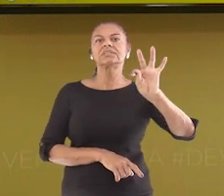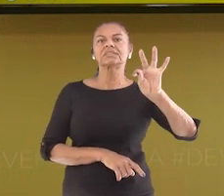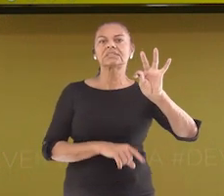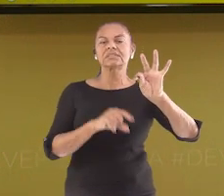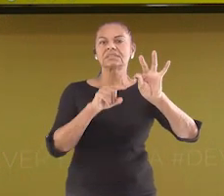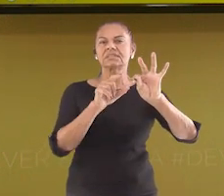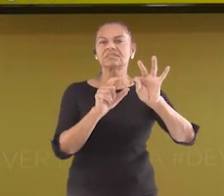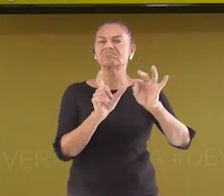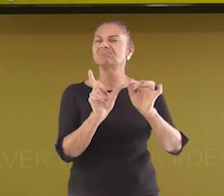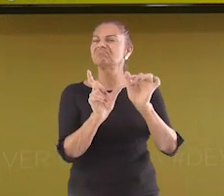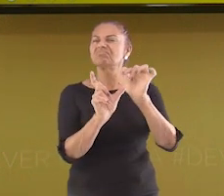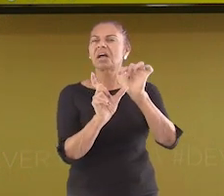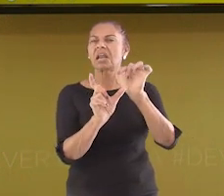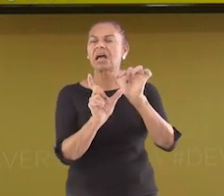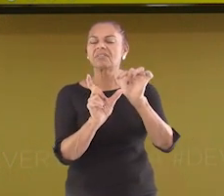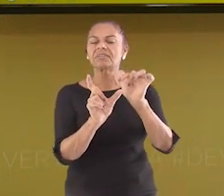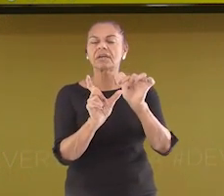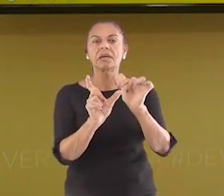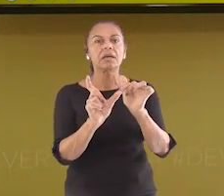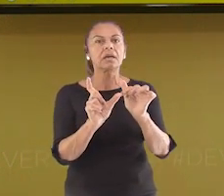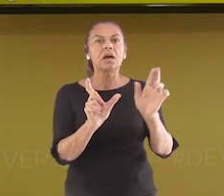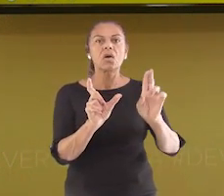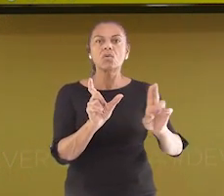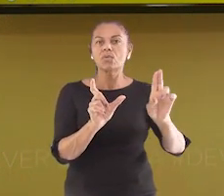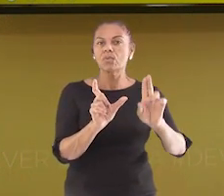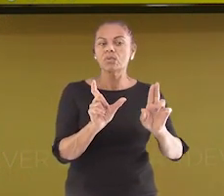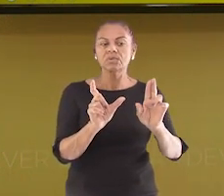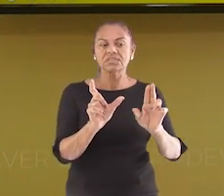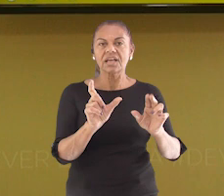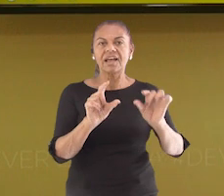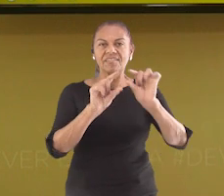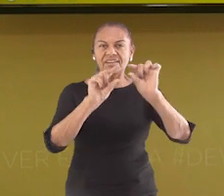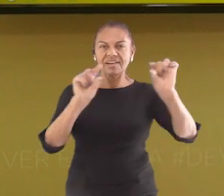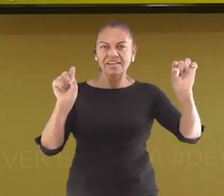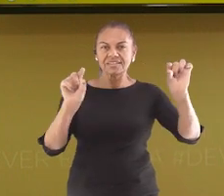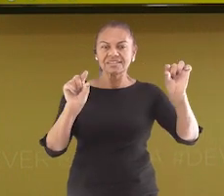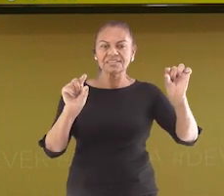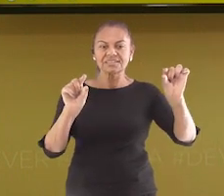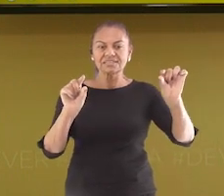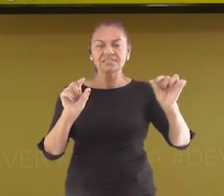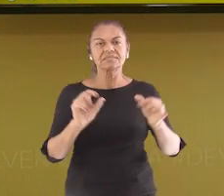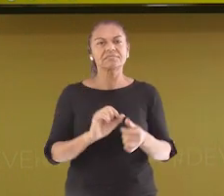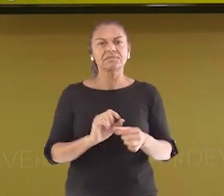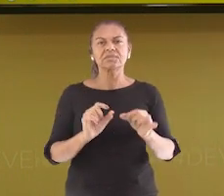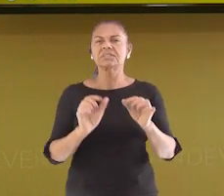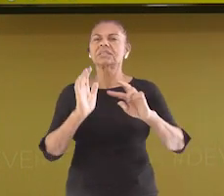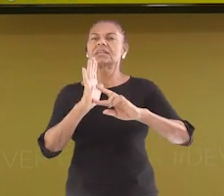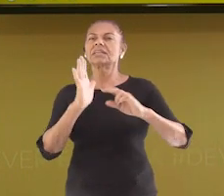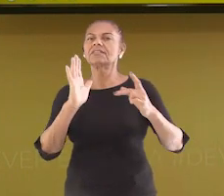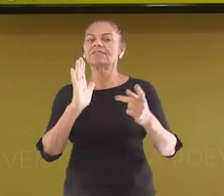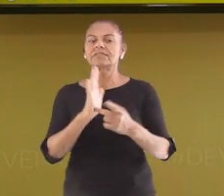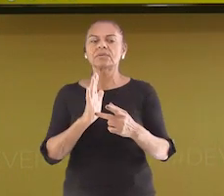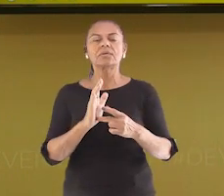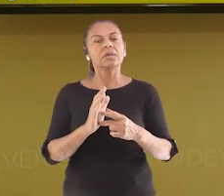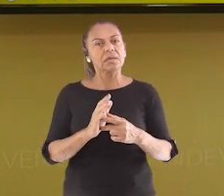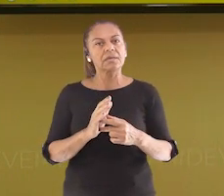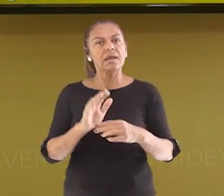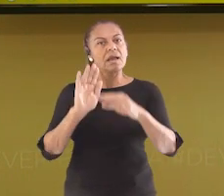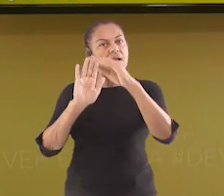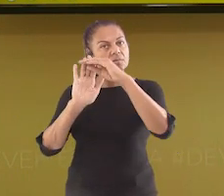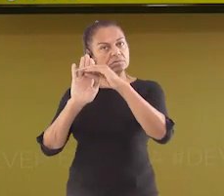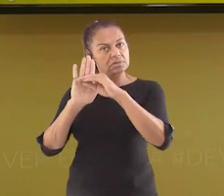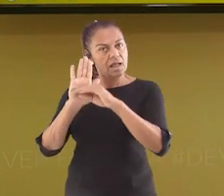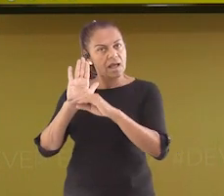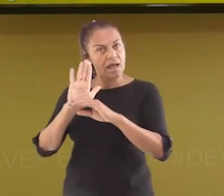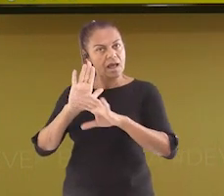input. Vamos reler. Imputou os dados lá? Imputei, mas só depois realizei uma coisa. Ao